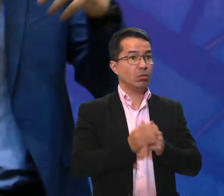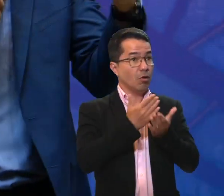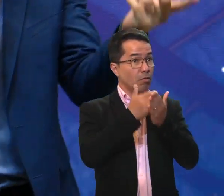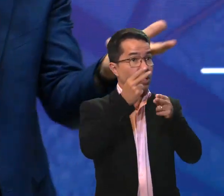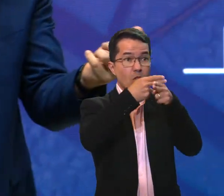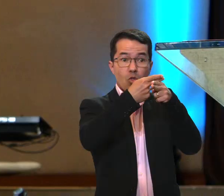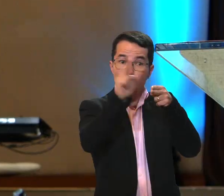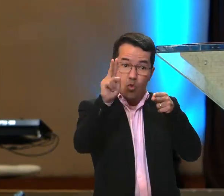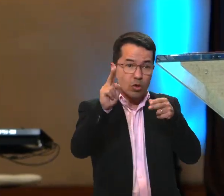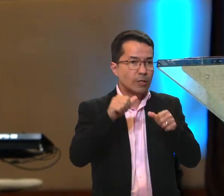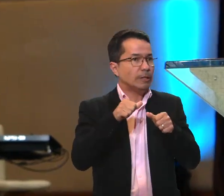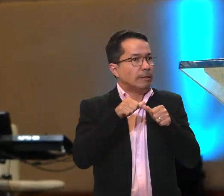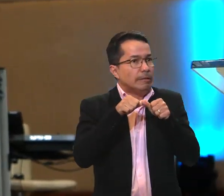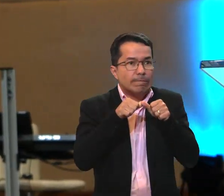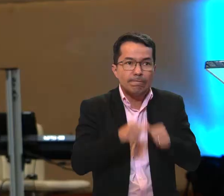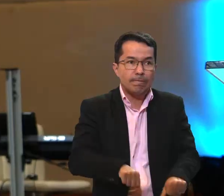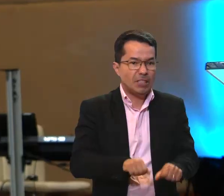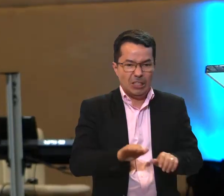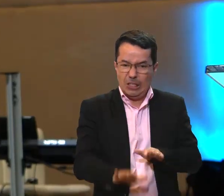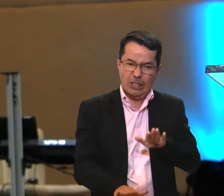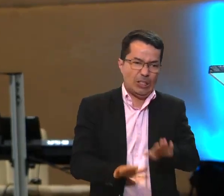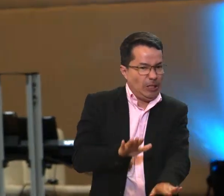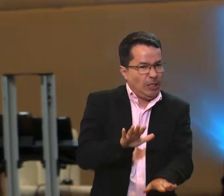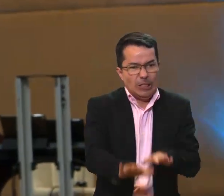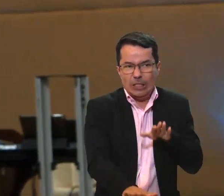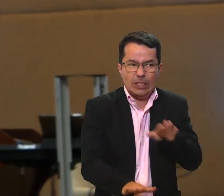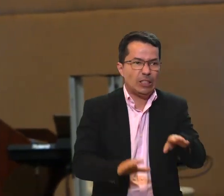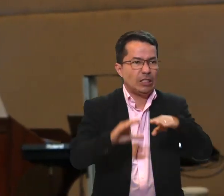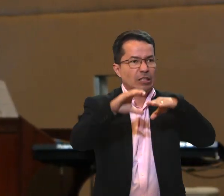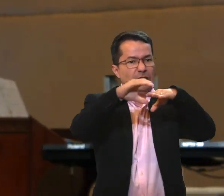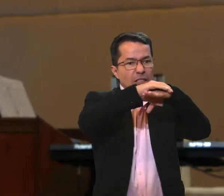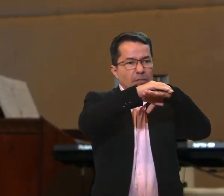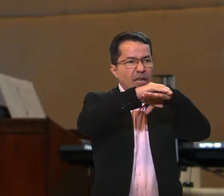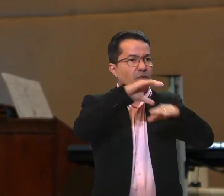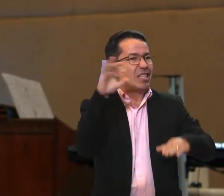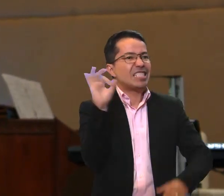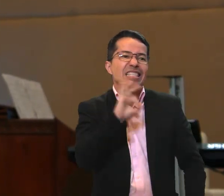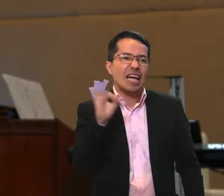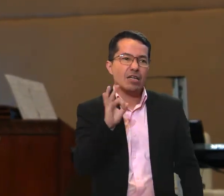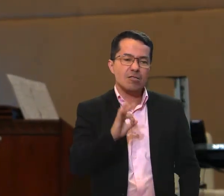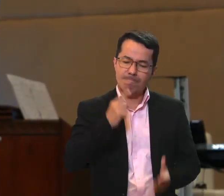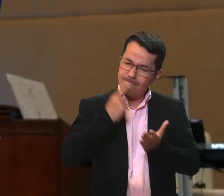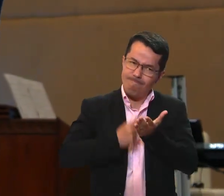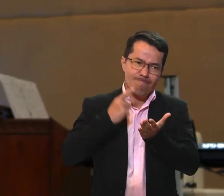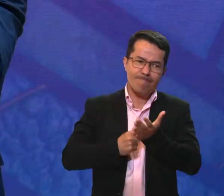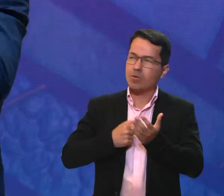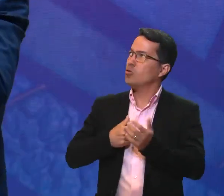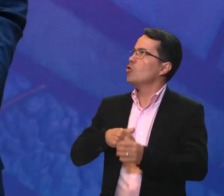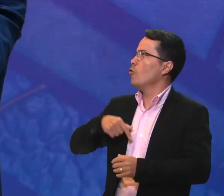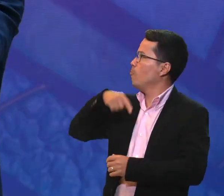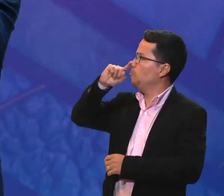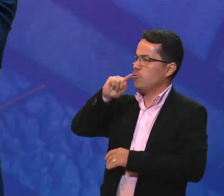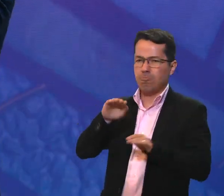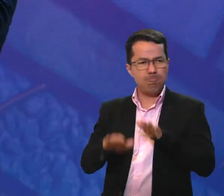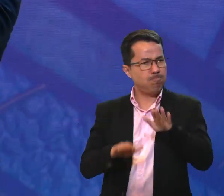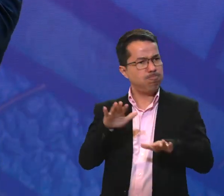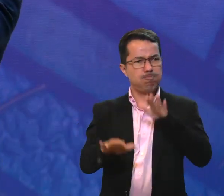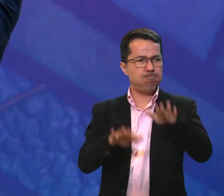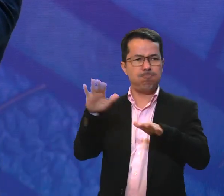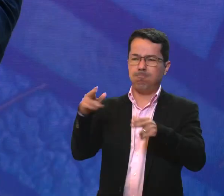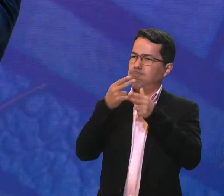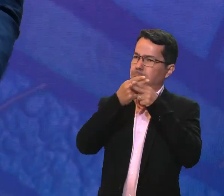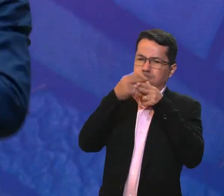num propósito com o Senhor, até que o Senhor resolvesse determinada situação e ele ia ficar andando